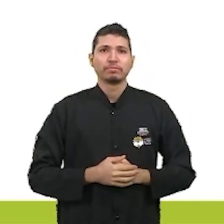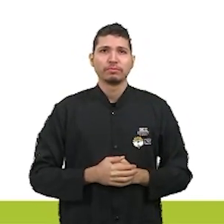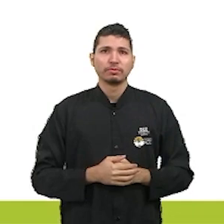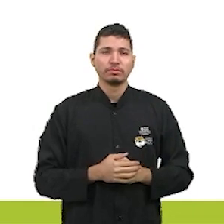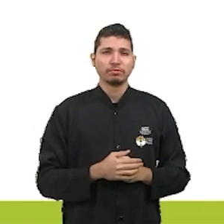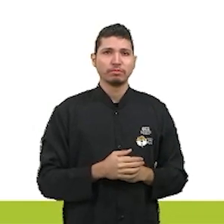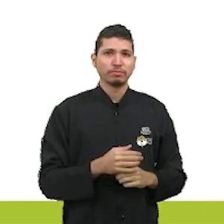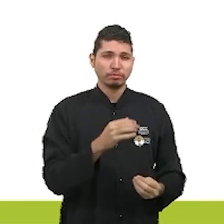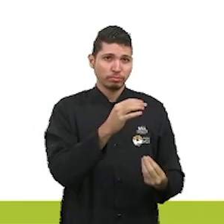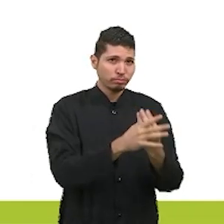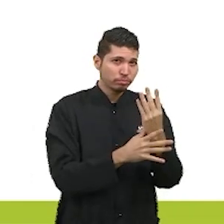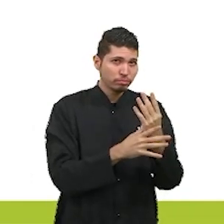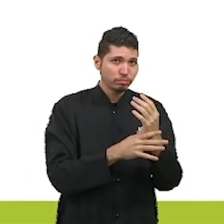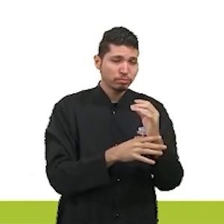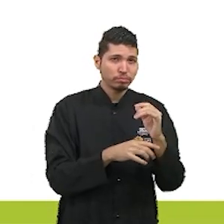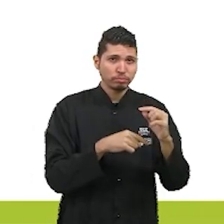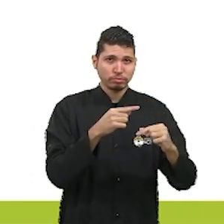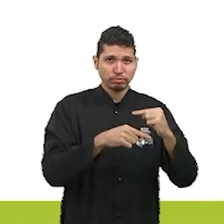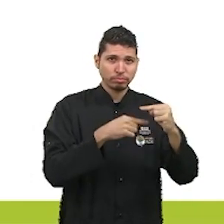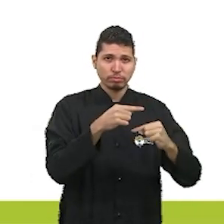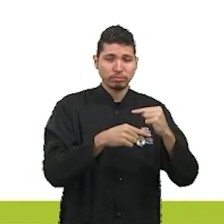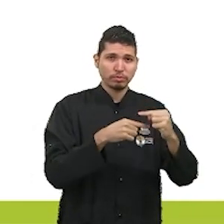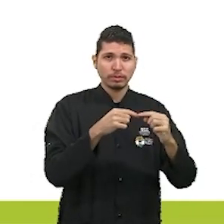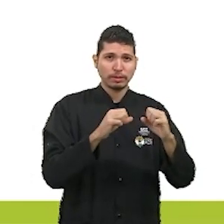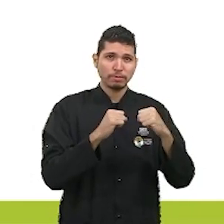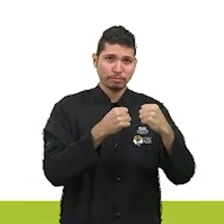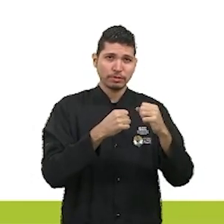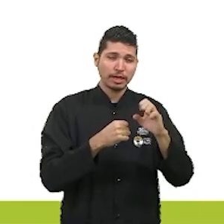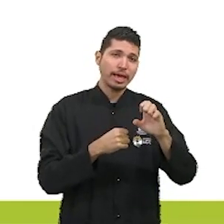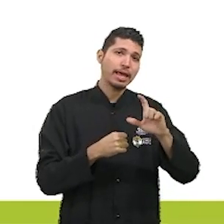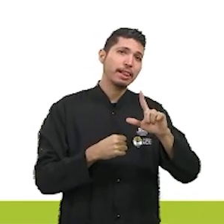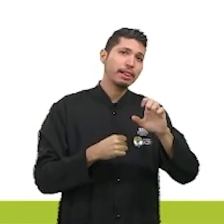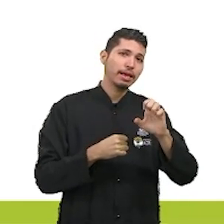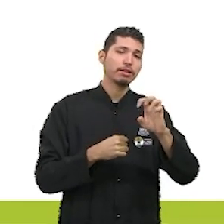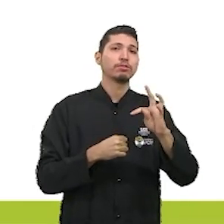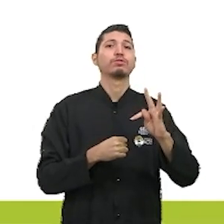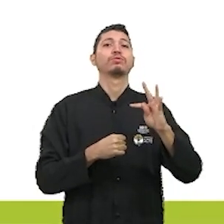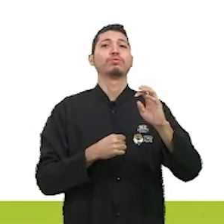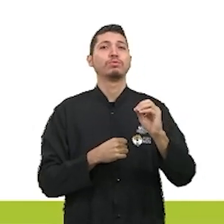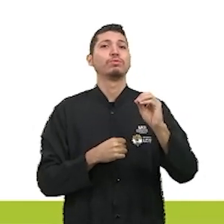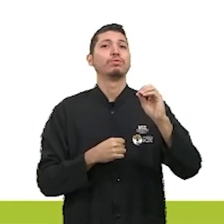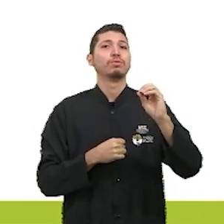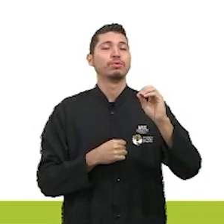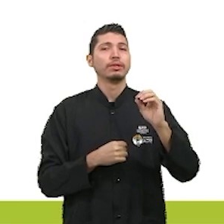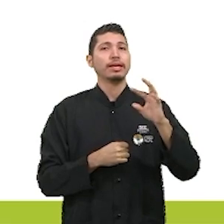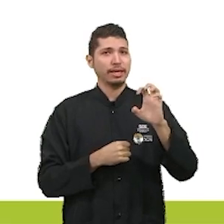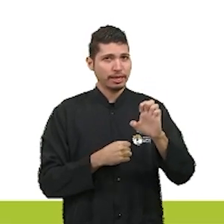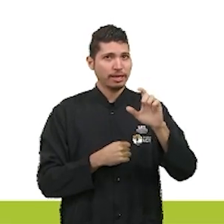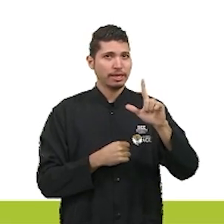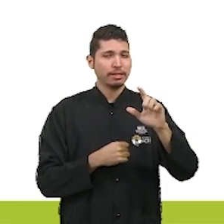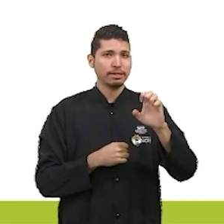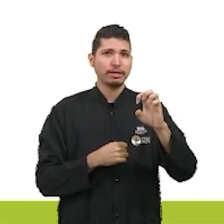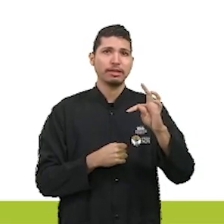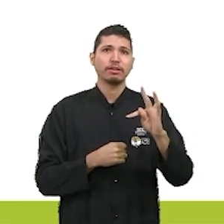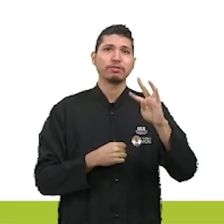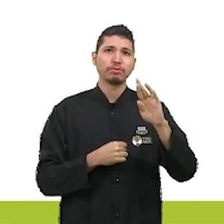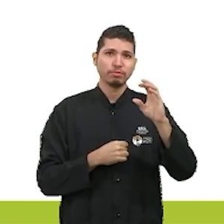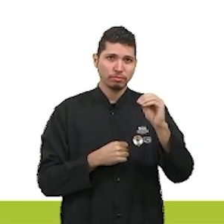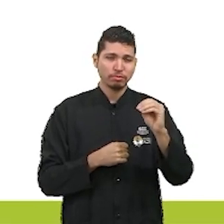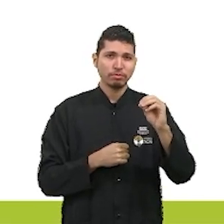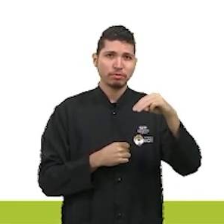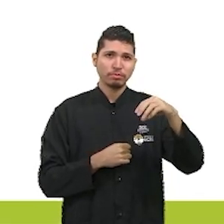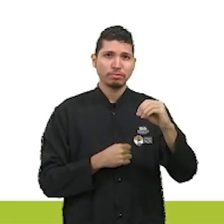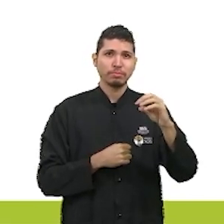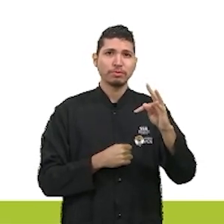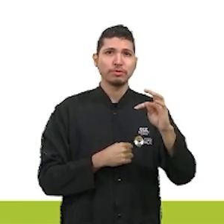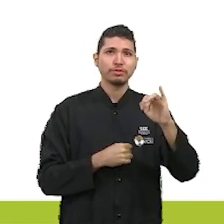fornecida por um gerador é chamada de força eletromotriz. E ali tem a forma de abreviar, FEM. E o símbolo